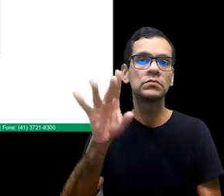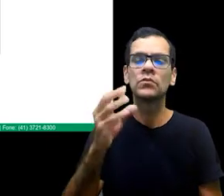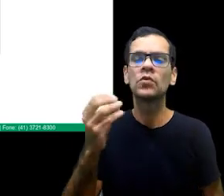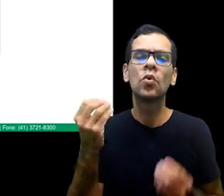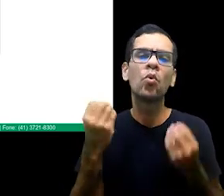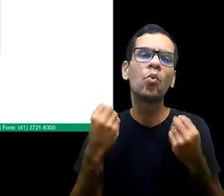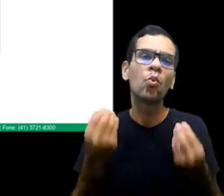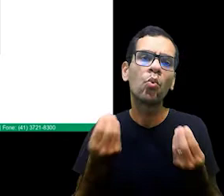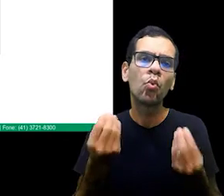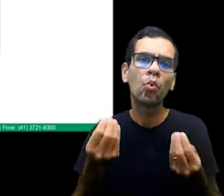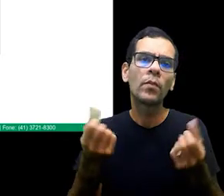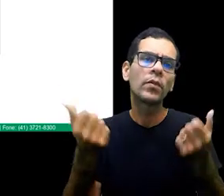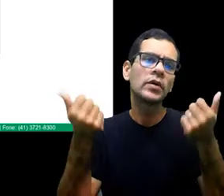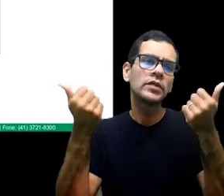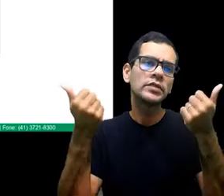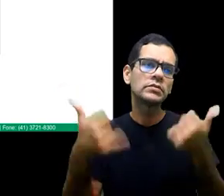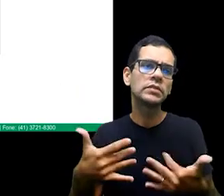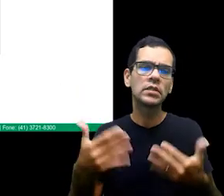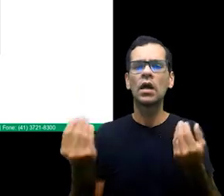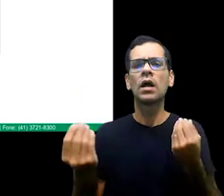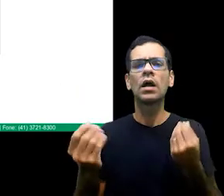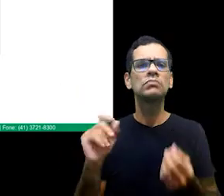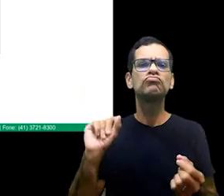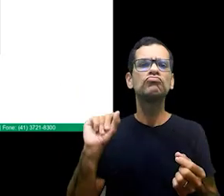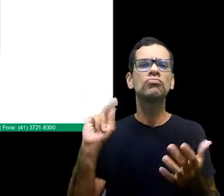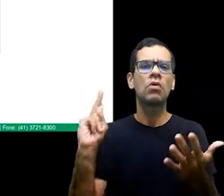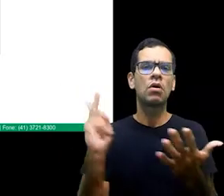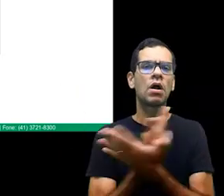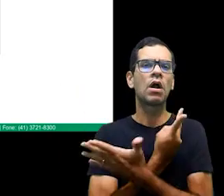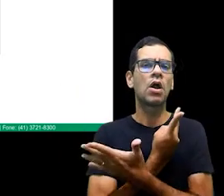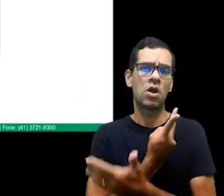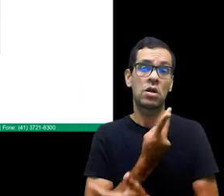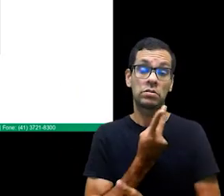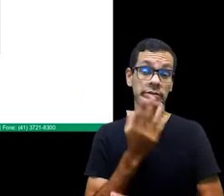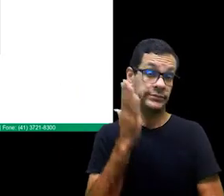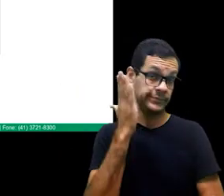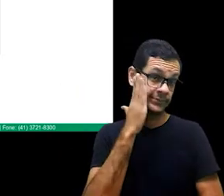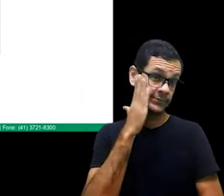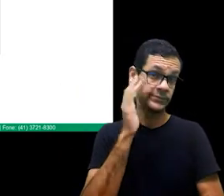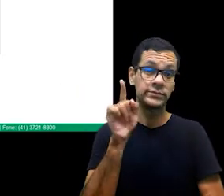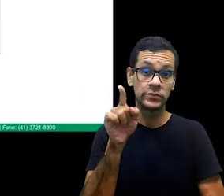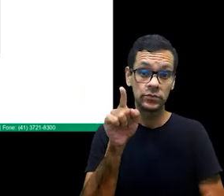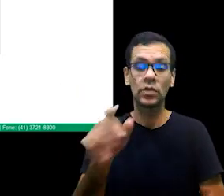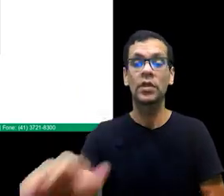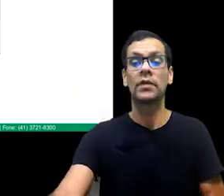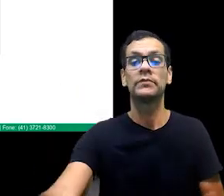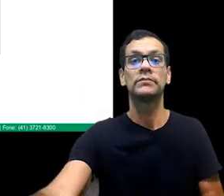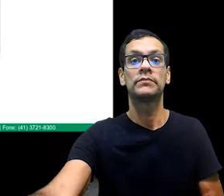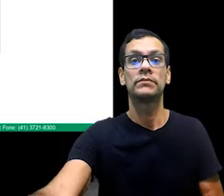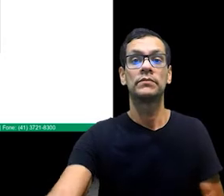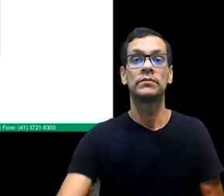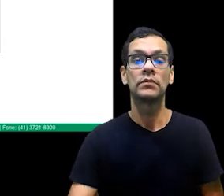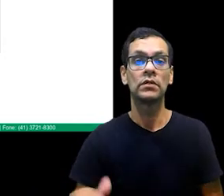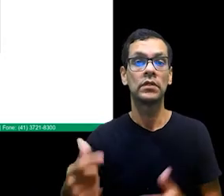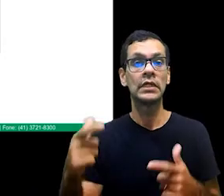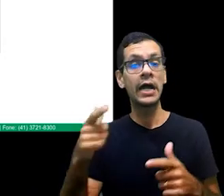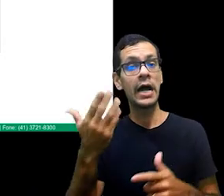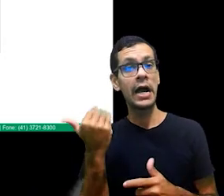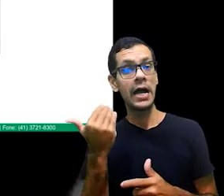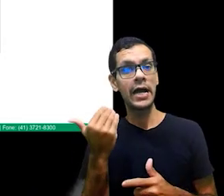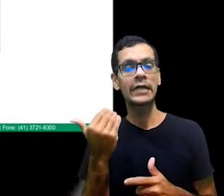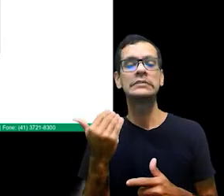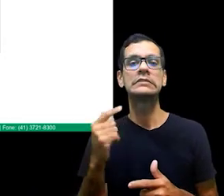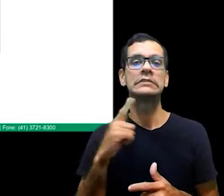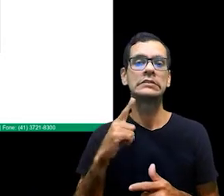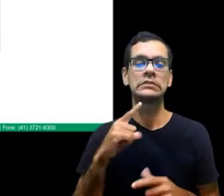experimental. Como explicamos isso? O que ocorreu? Então é importante lembrar que para um corpo que